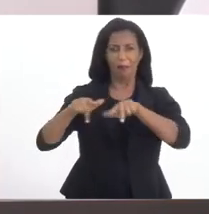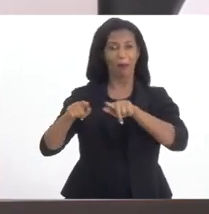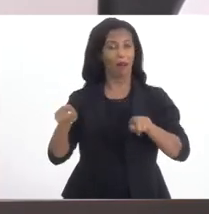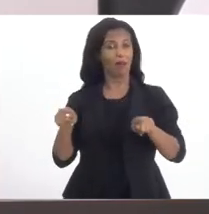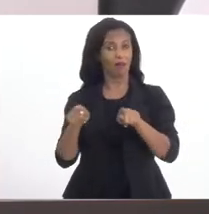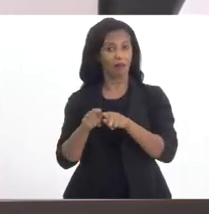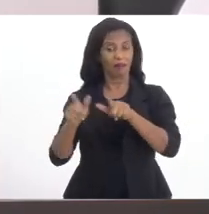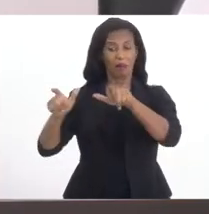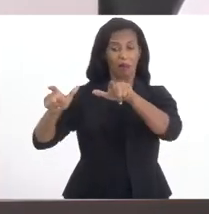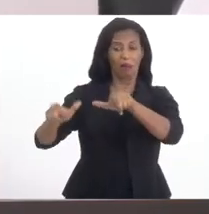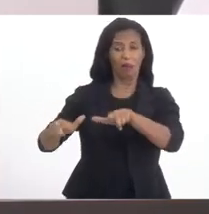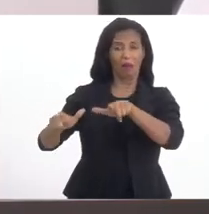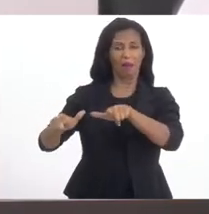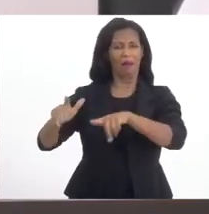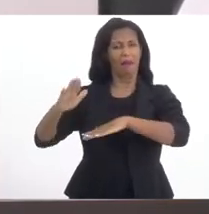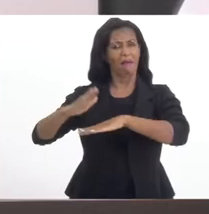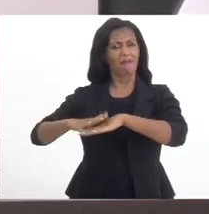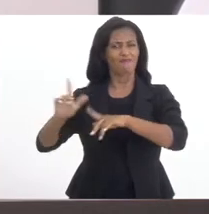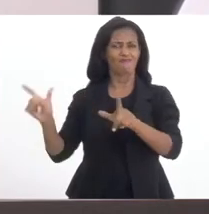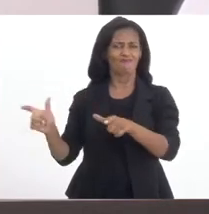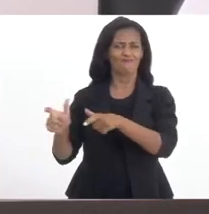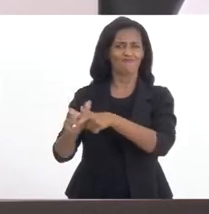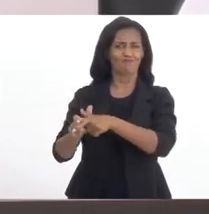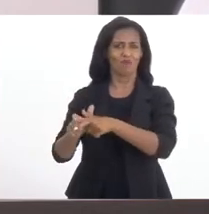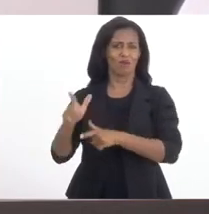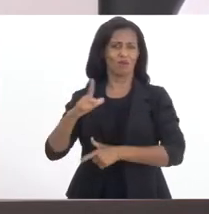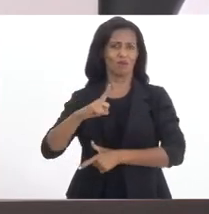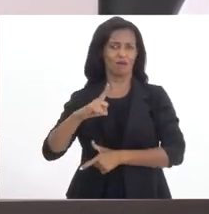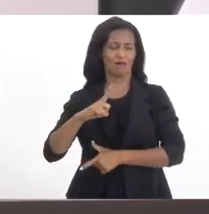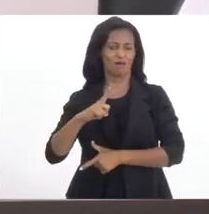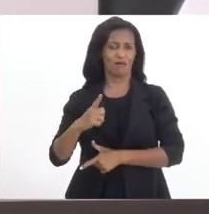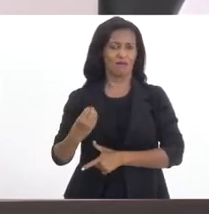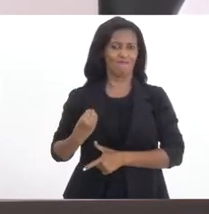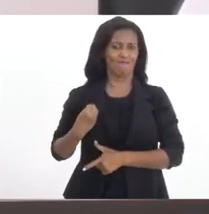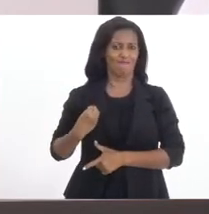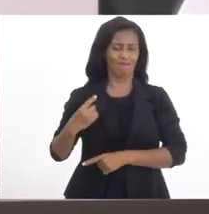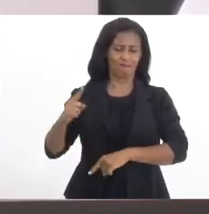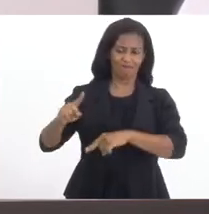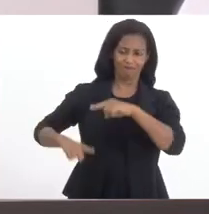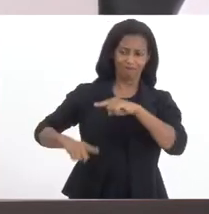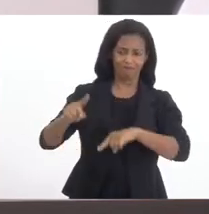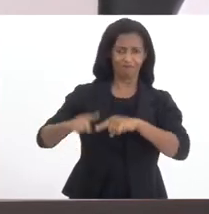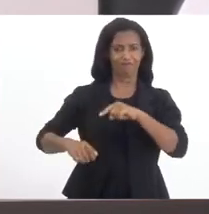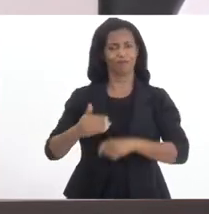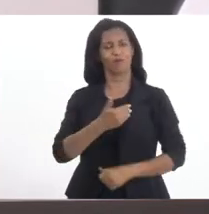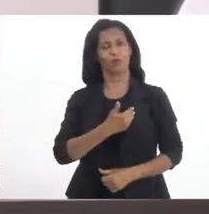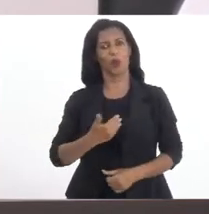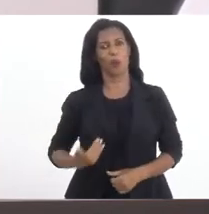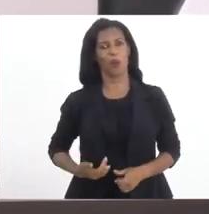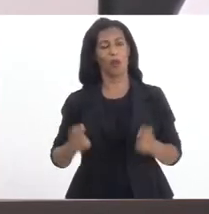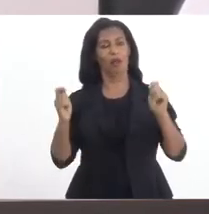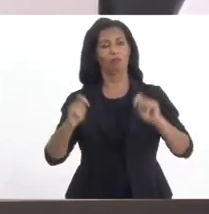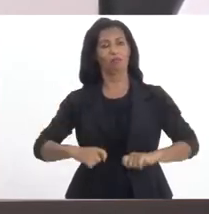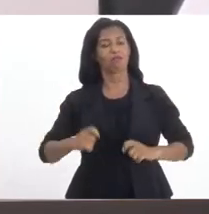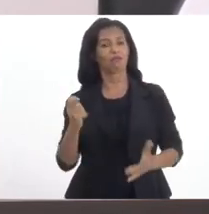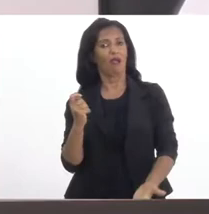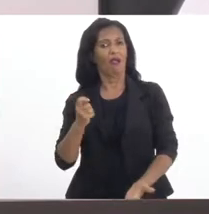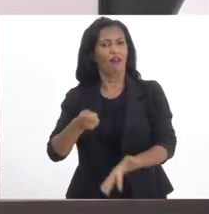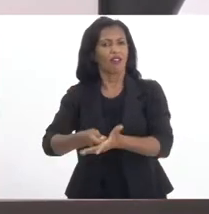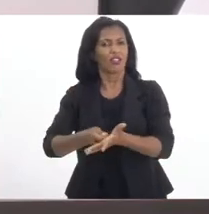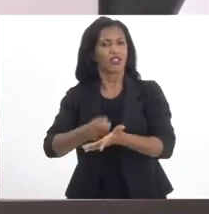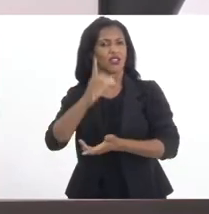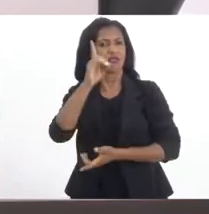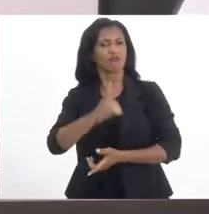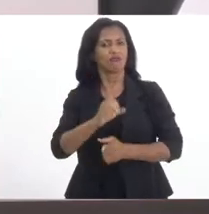das regiões que menos conta com a presença de equipamentos públicos que possam garantir os